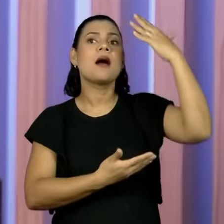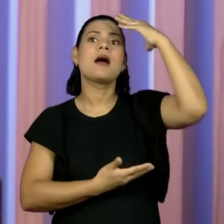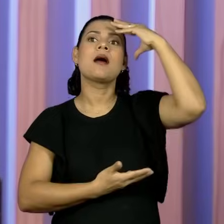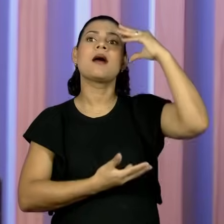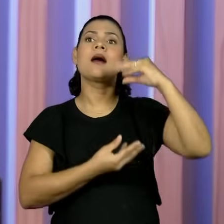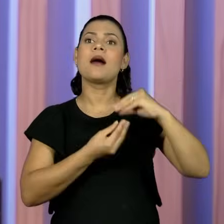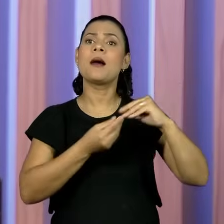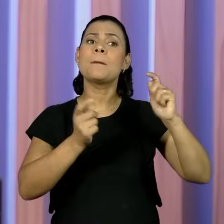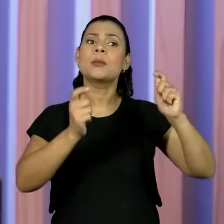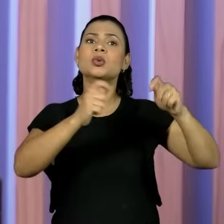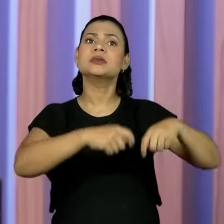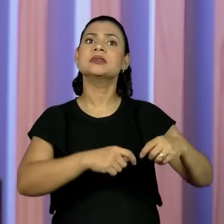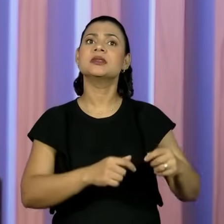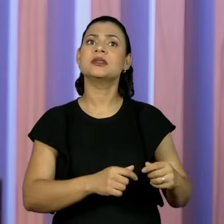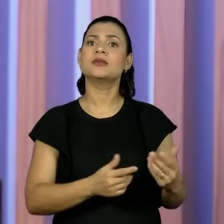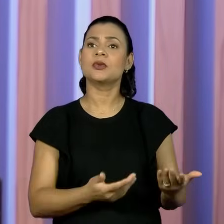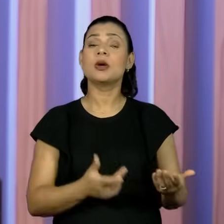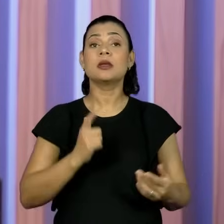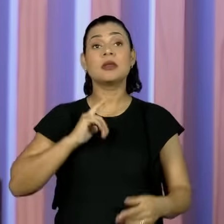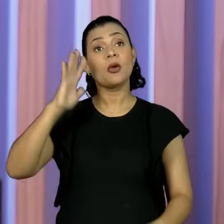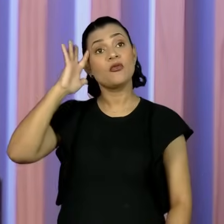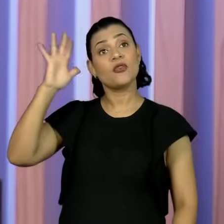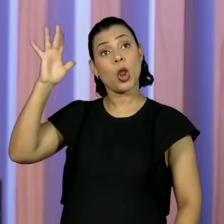outros futuros possíveis. Tem um filósofo